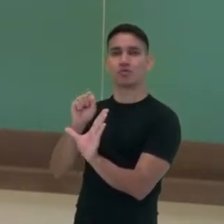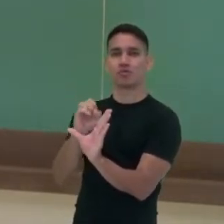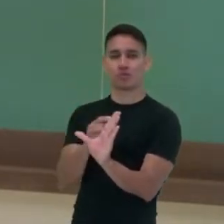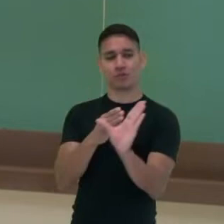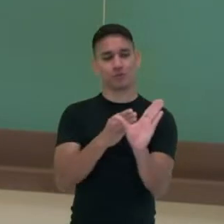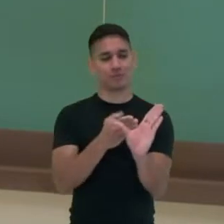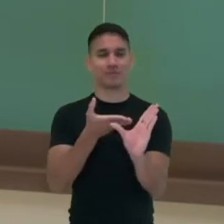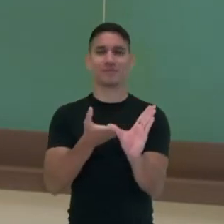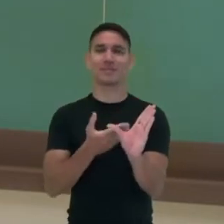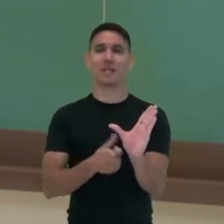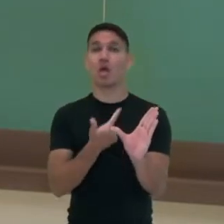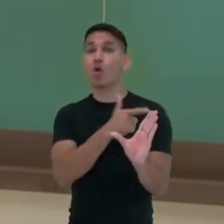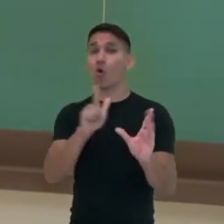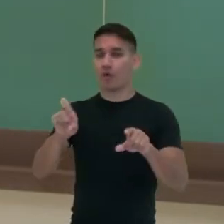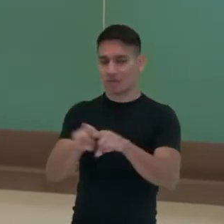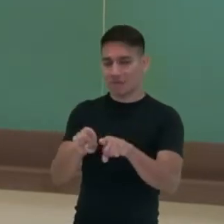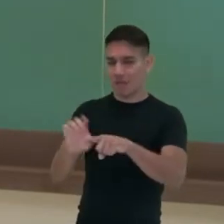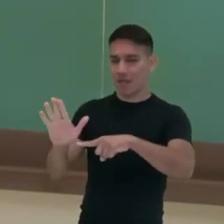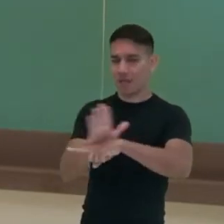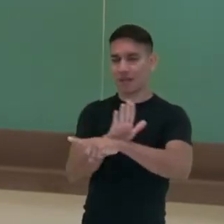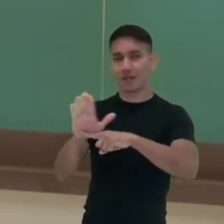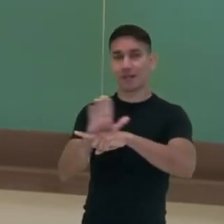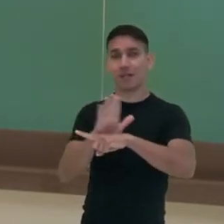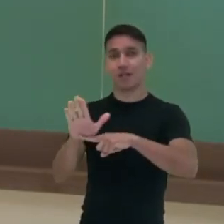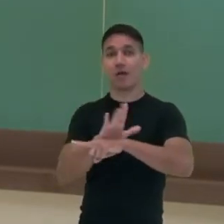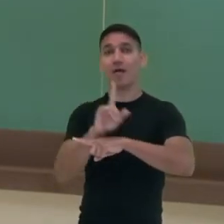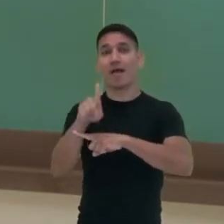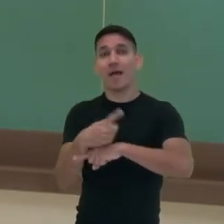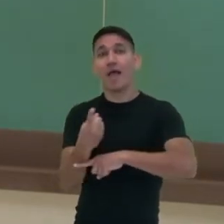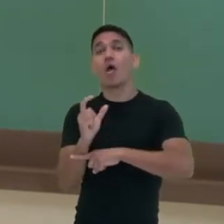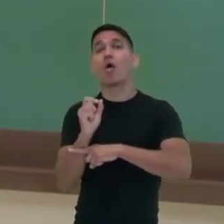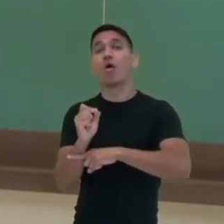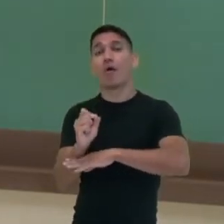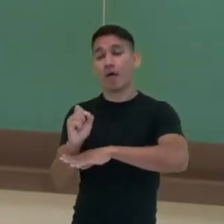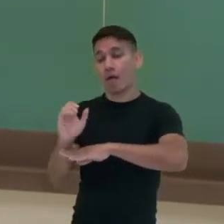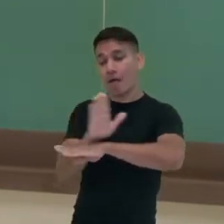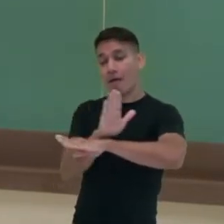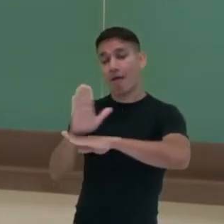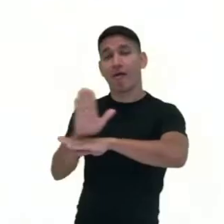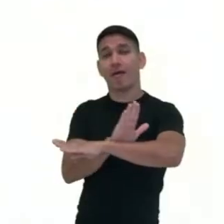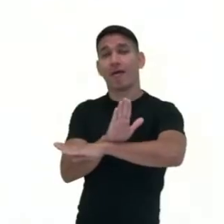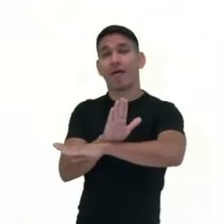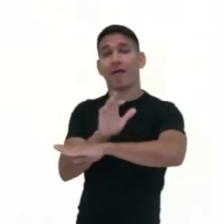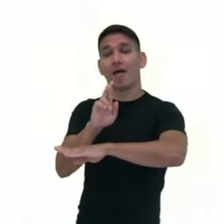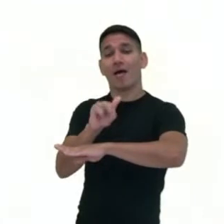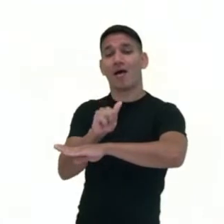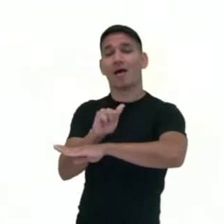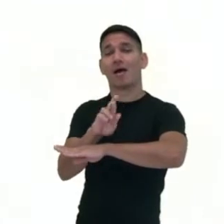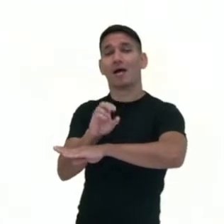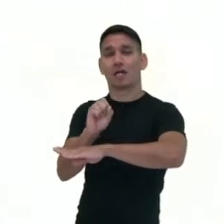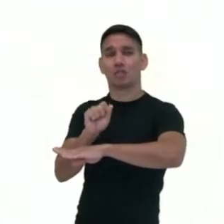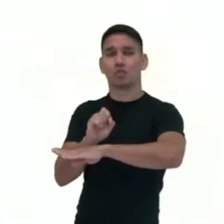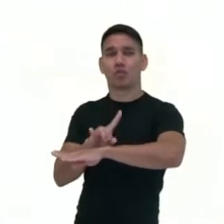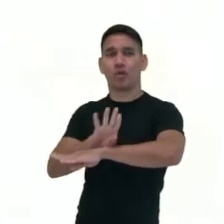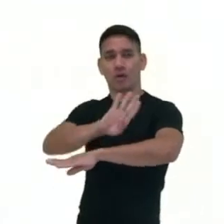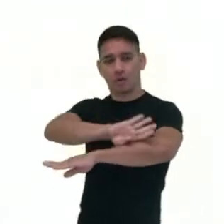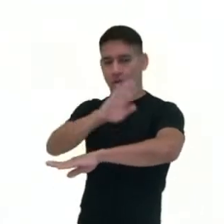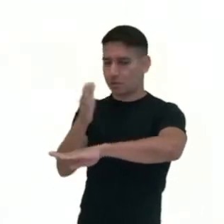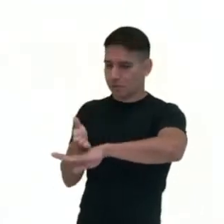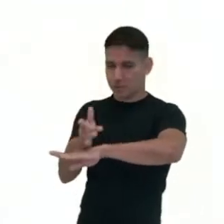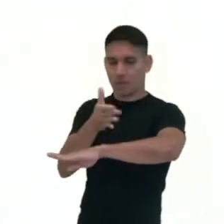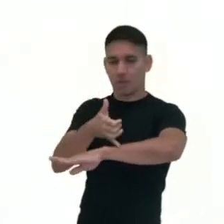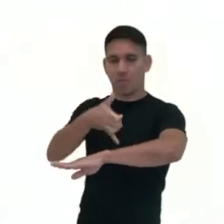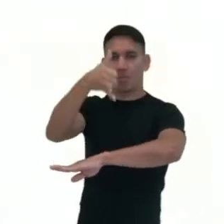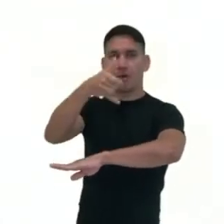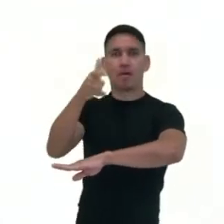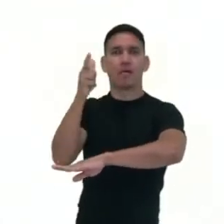tem o ângulo raso. O ângulo raso é aquele que é metade de 360. Então, ele é indicado por essa retinha e essa curvaturazinha ali, tá bom? Que